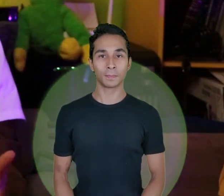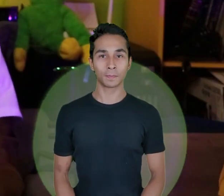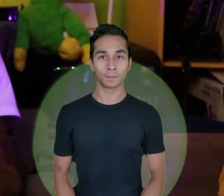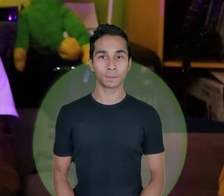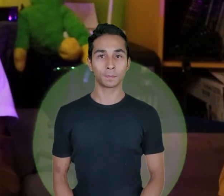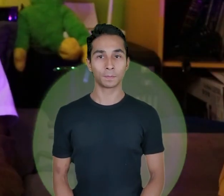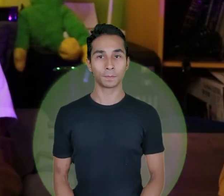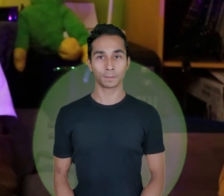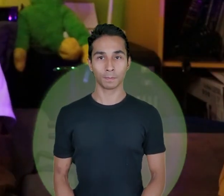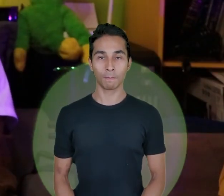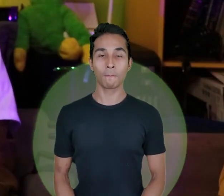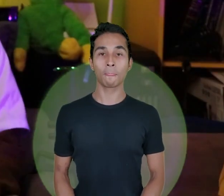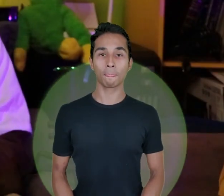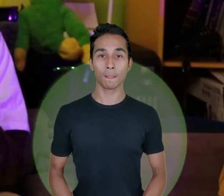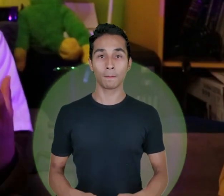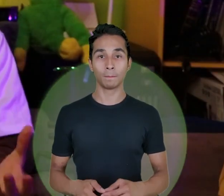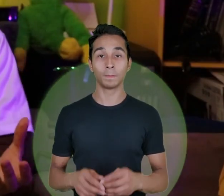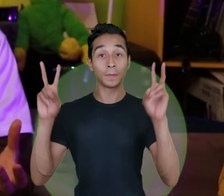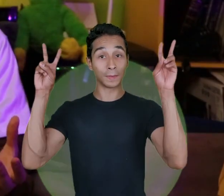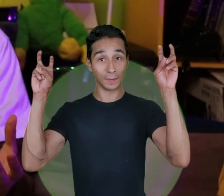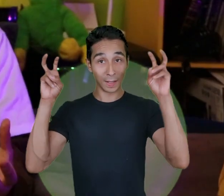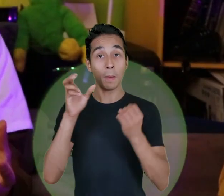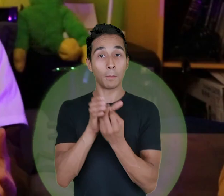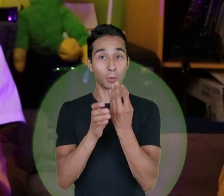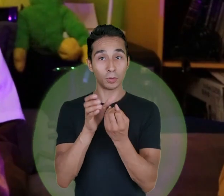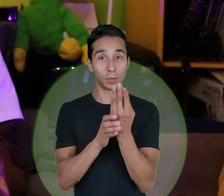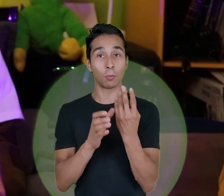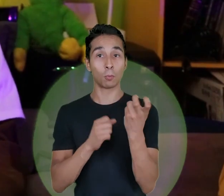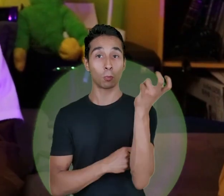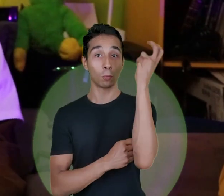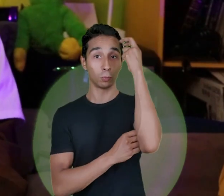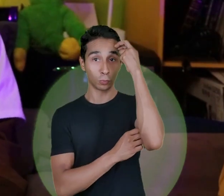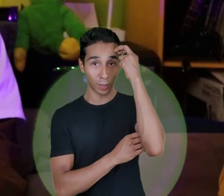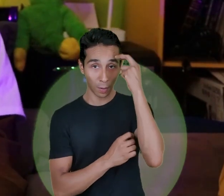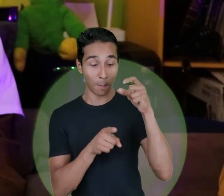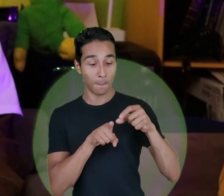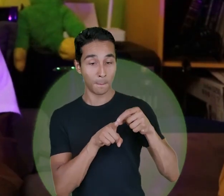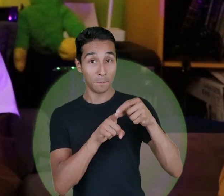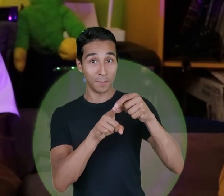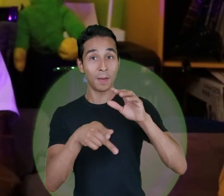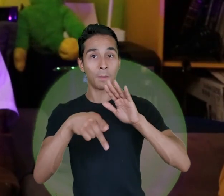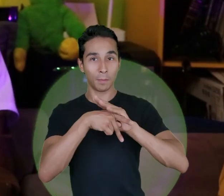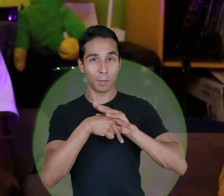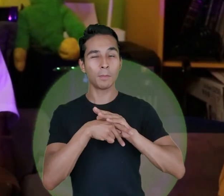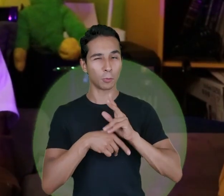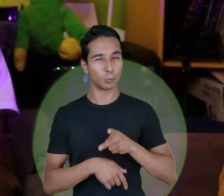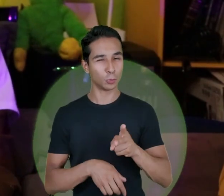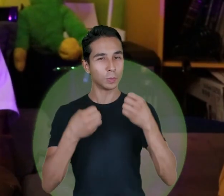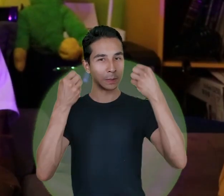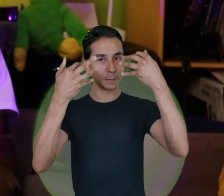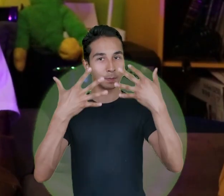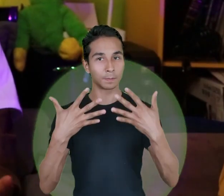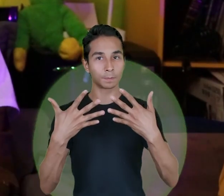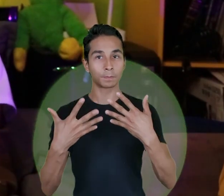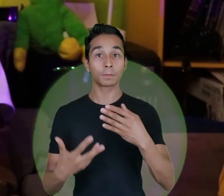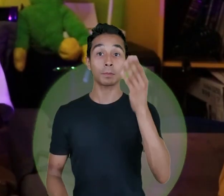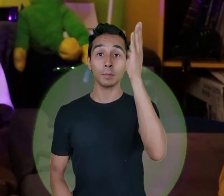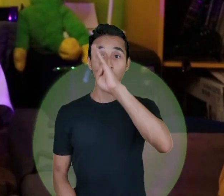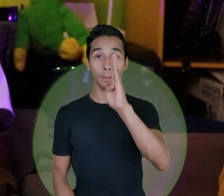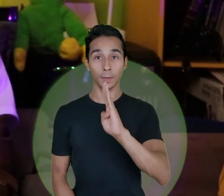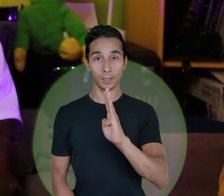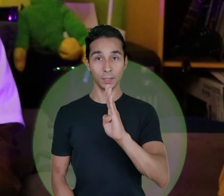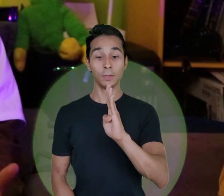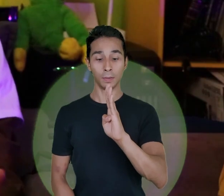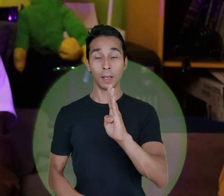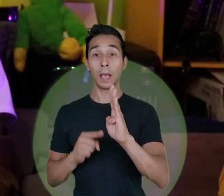Continuando a falar, né, sobre produção cultural e periferia, a gente não pode deixar de esquecer que o Brasil ele já é um país,